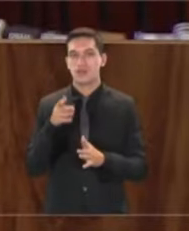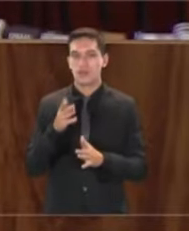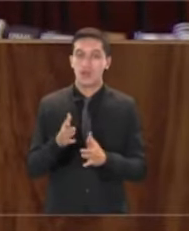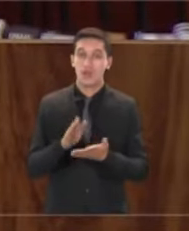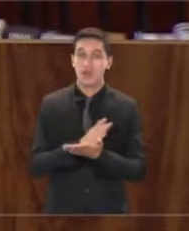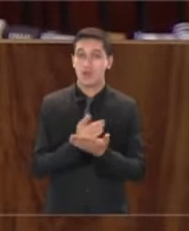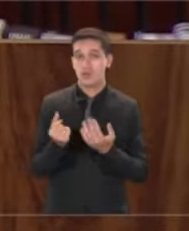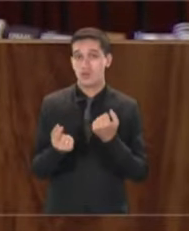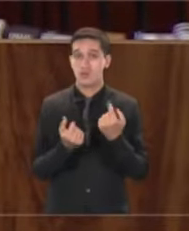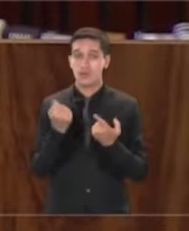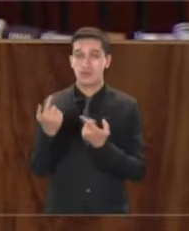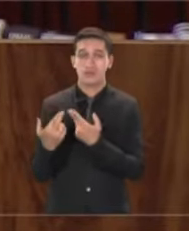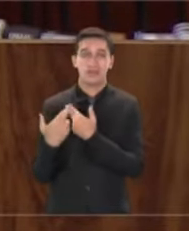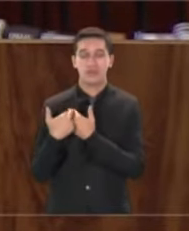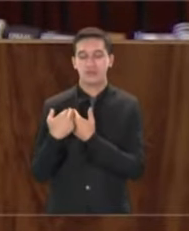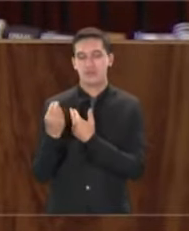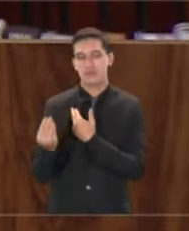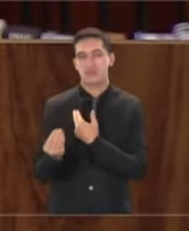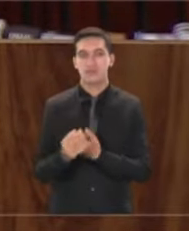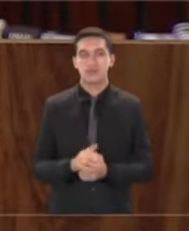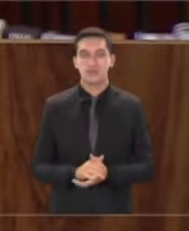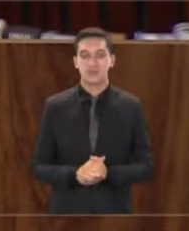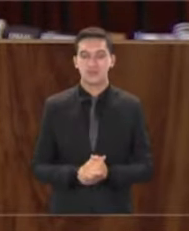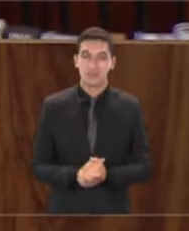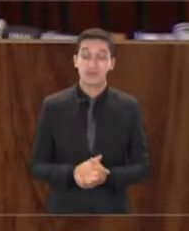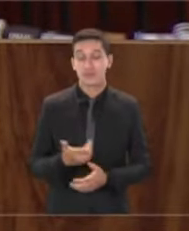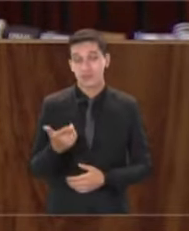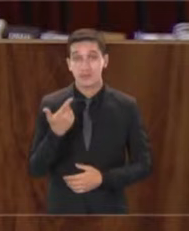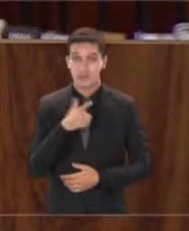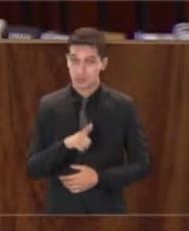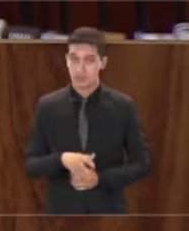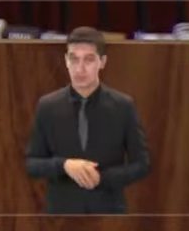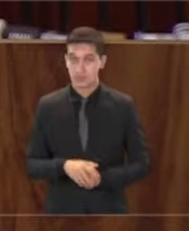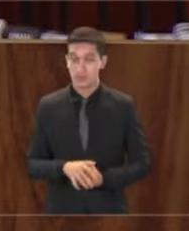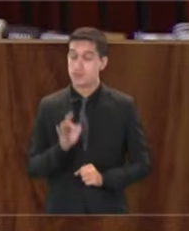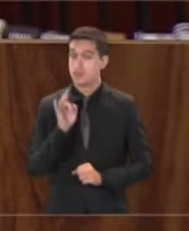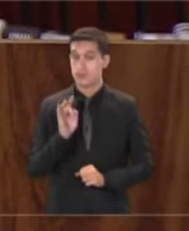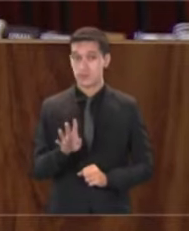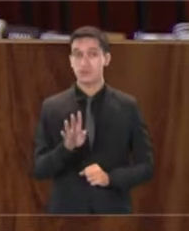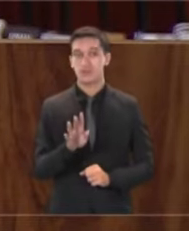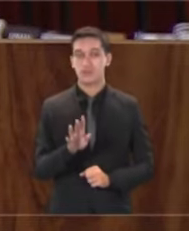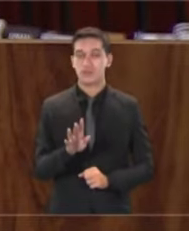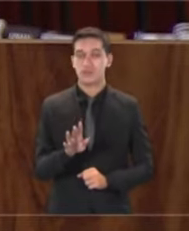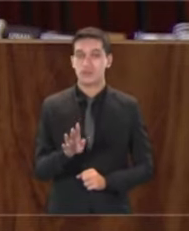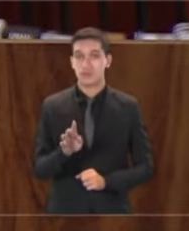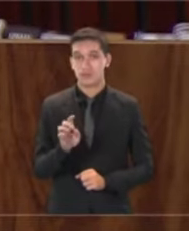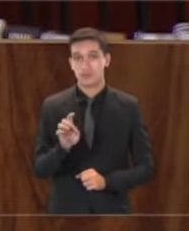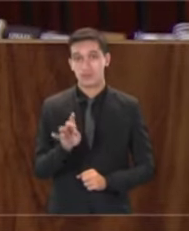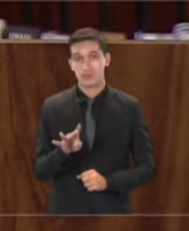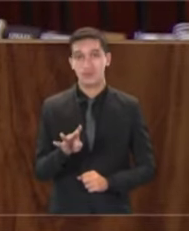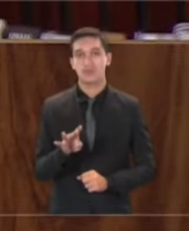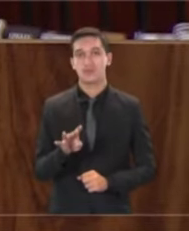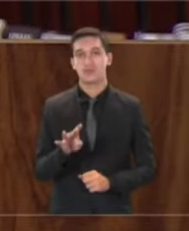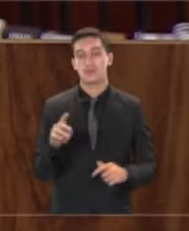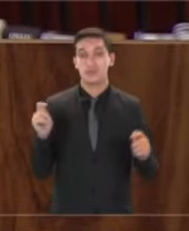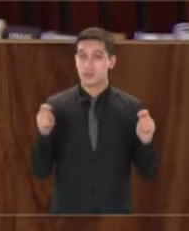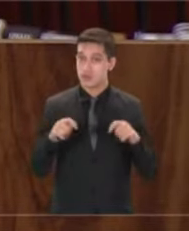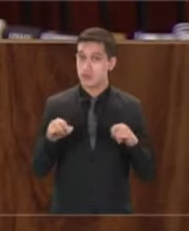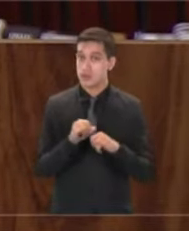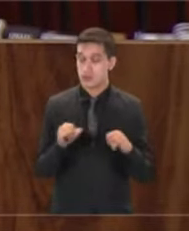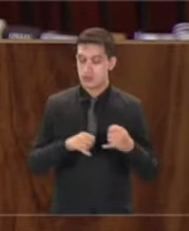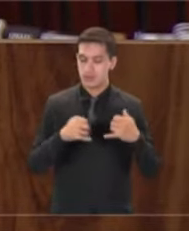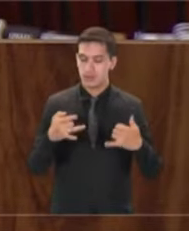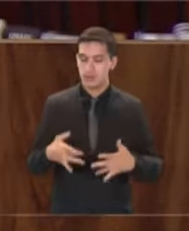eventual responsabilização. Em outras palavras, somente se poderia falar